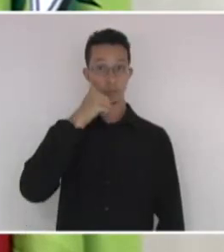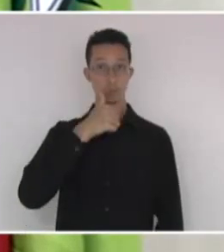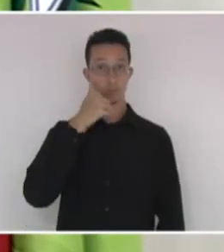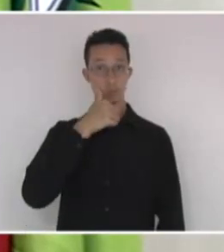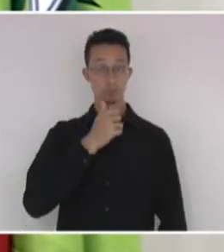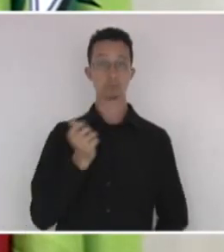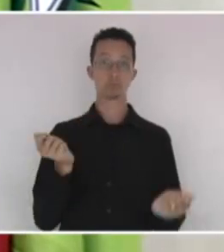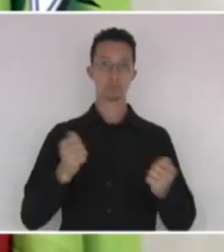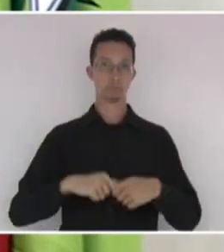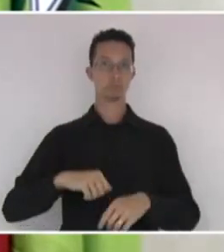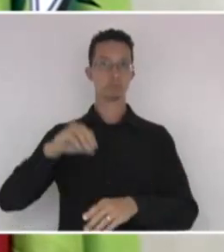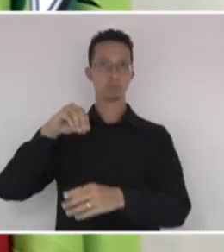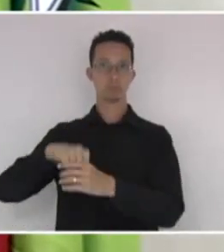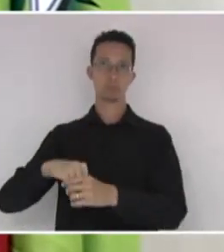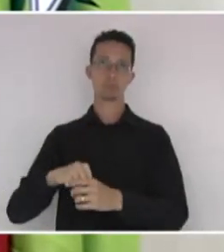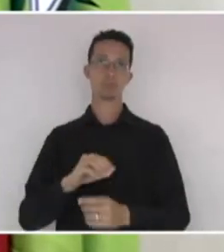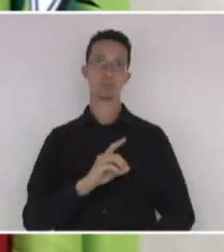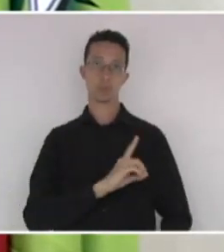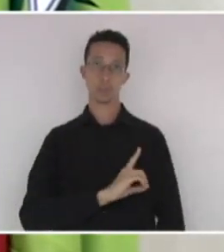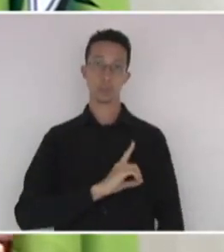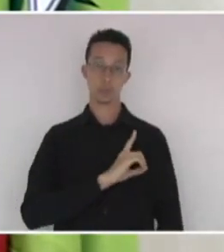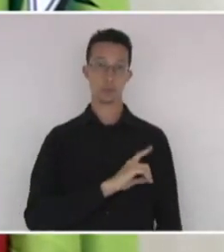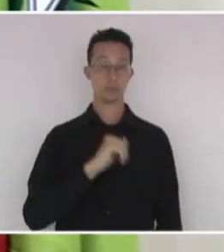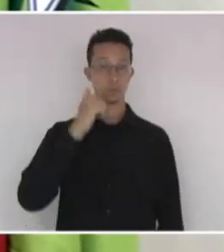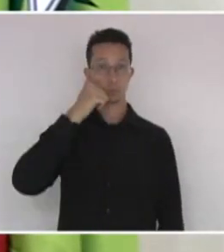Ana Paula, que hoje também está